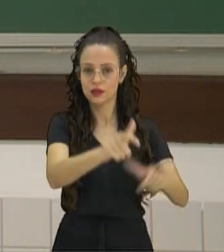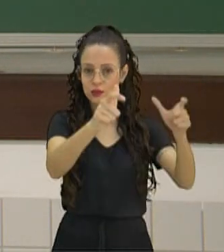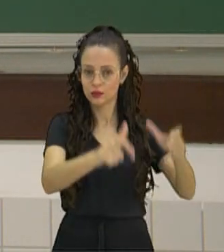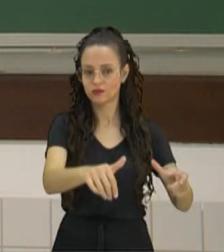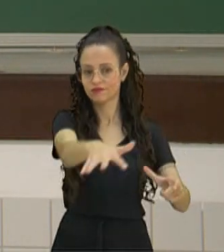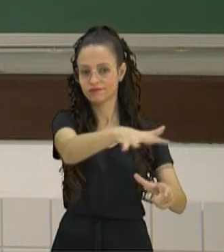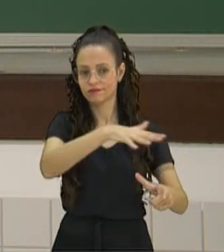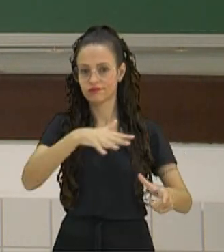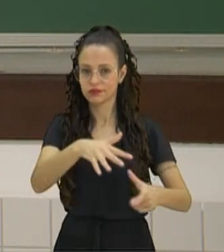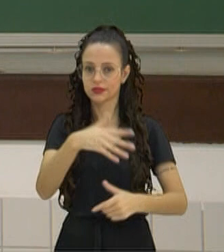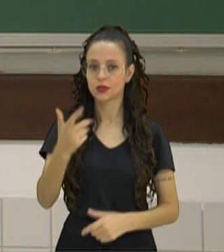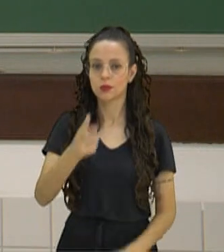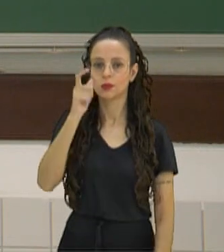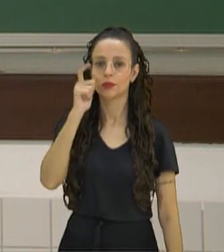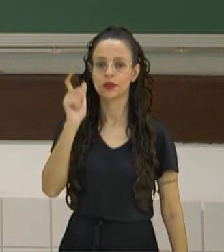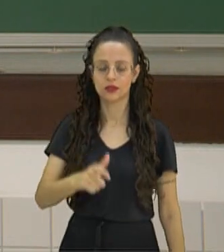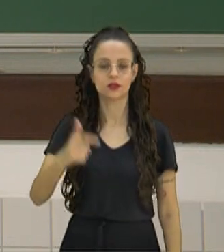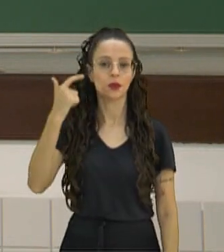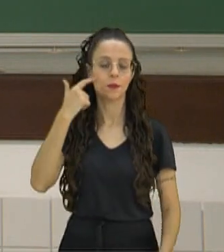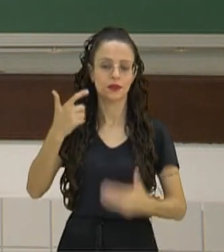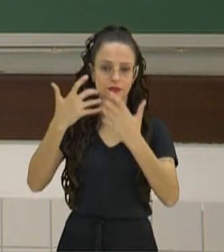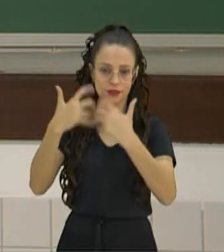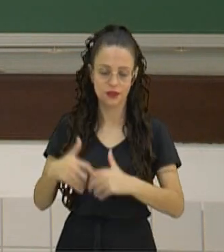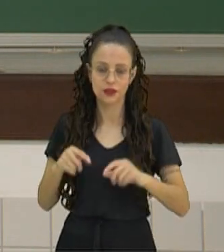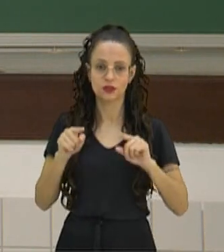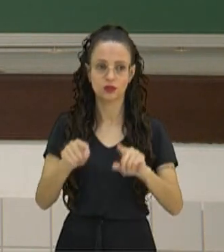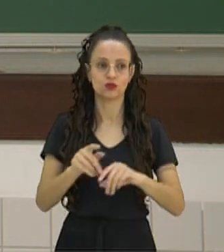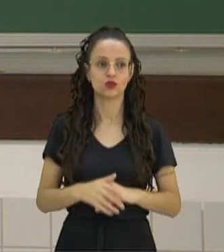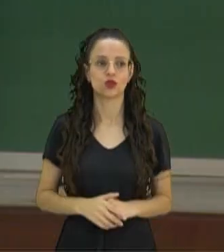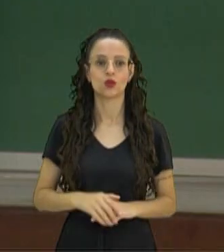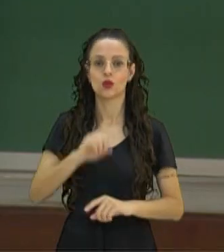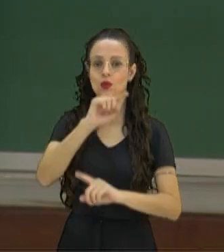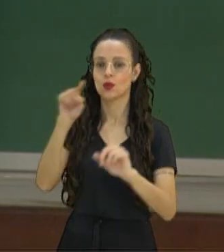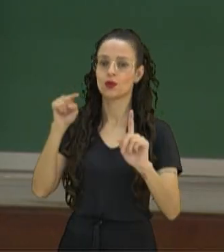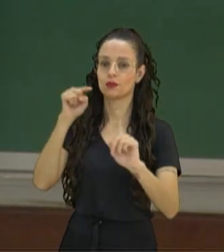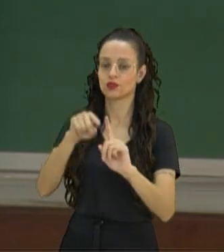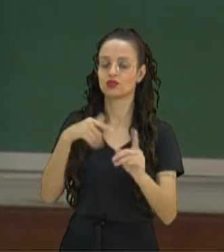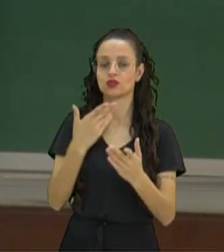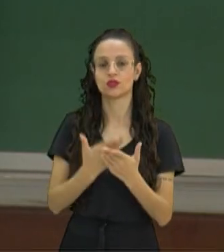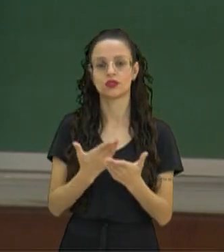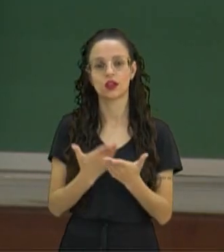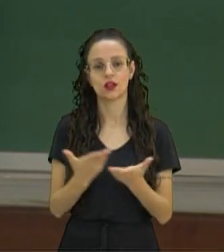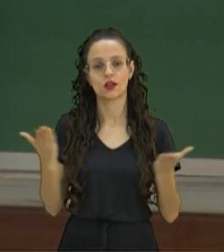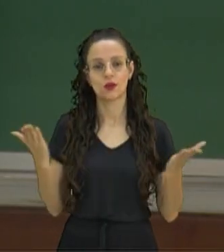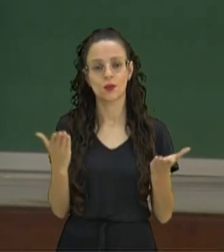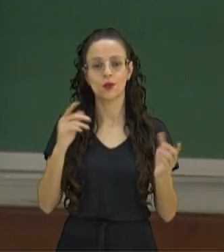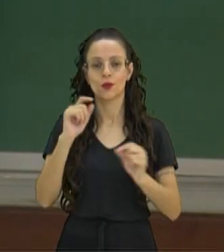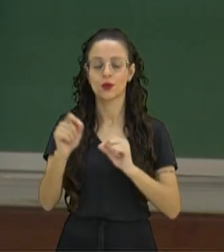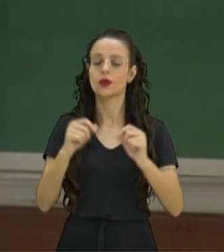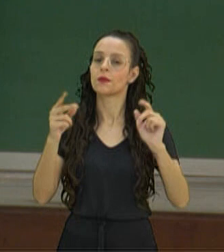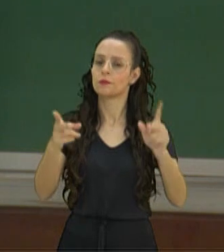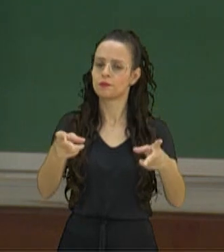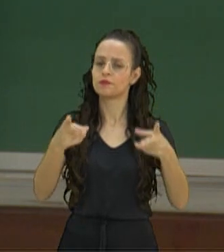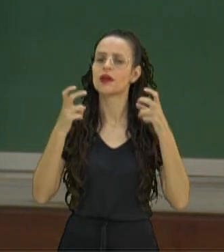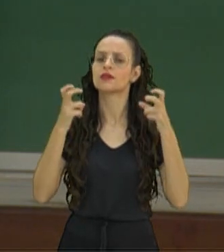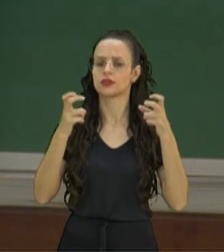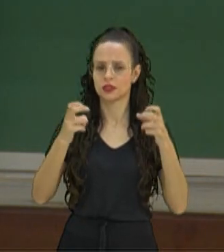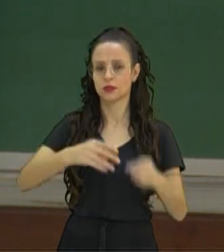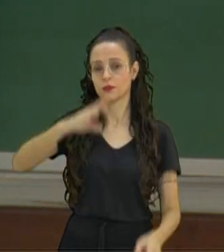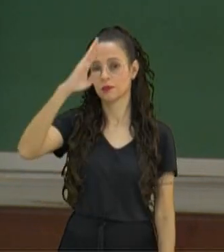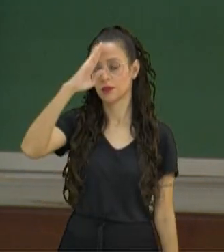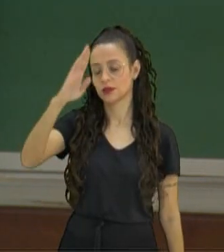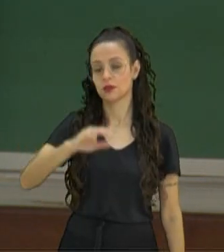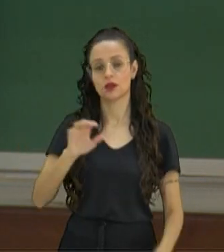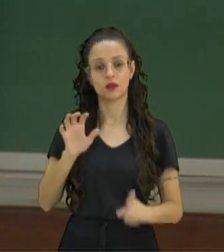certo? Então é bem interessante pensar nisso. Ou seja, o objetivo da aula de hoje é ali reconhecer as principais